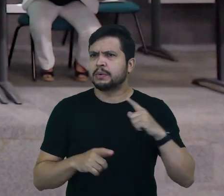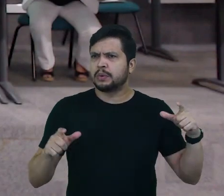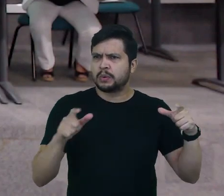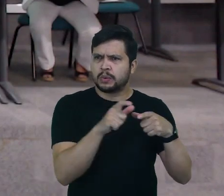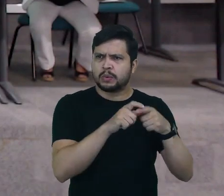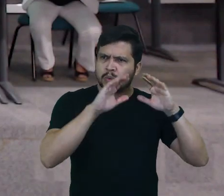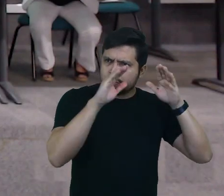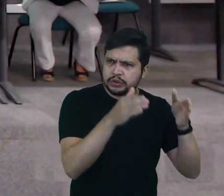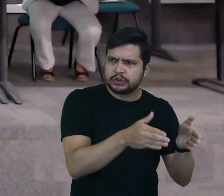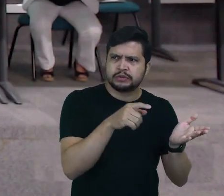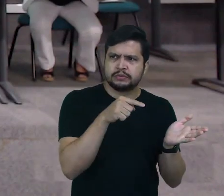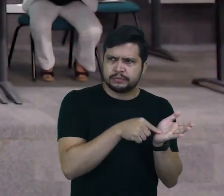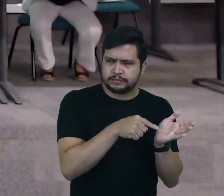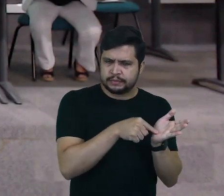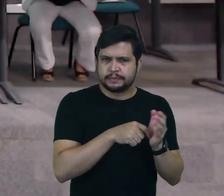para os zootecnistas aí?